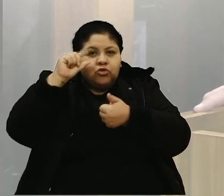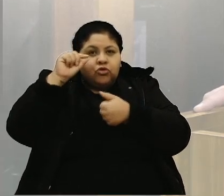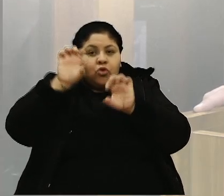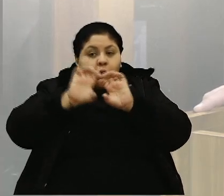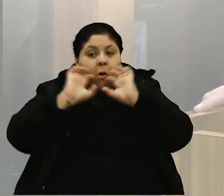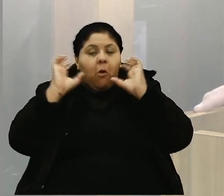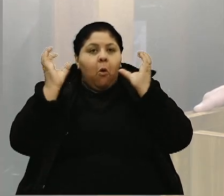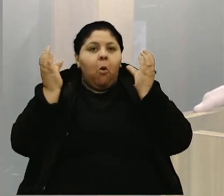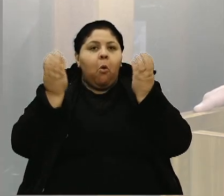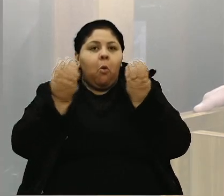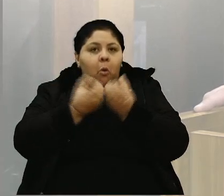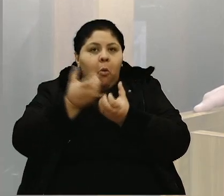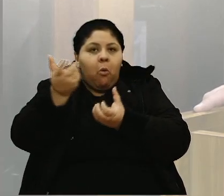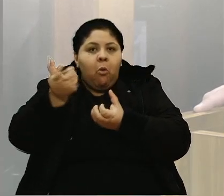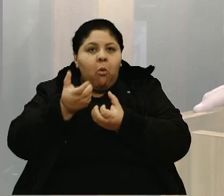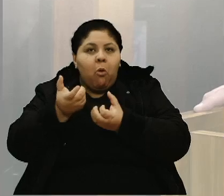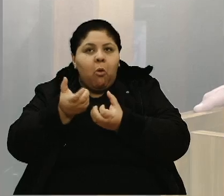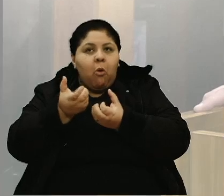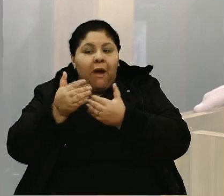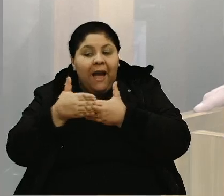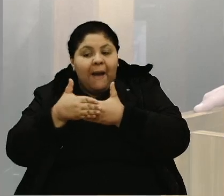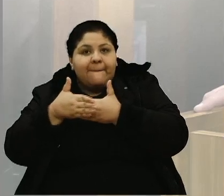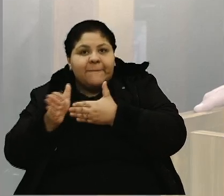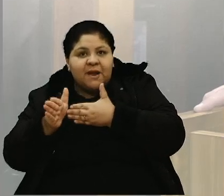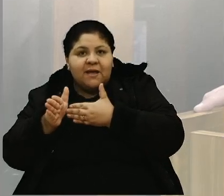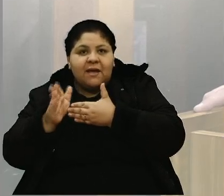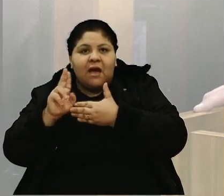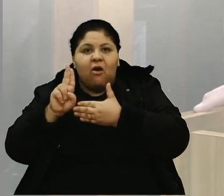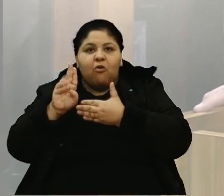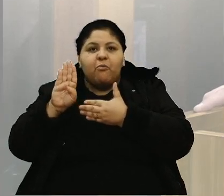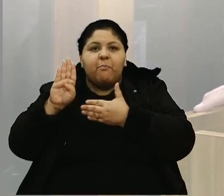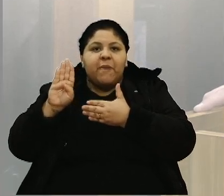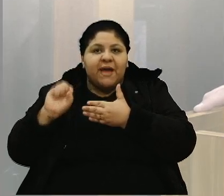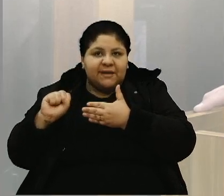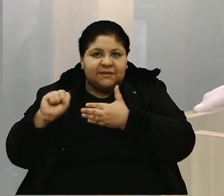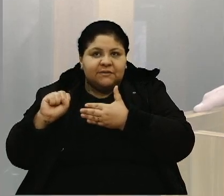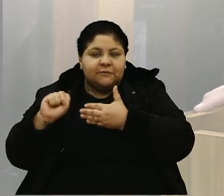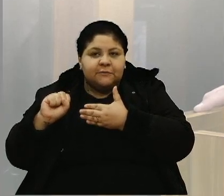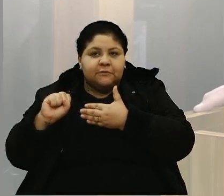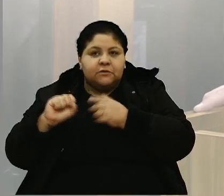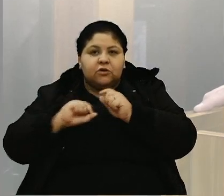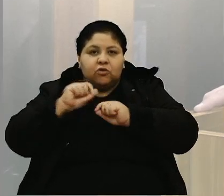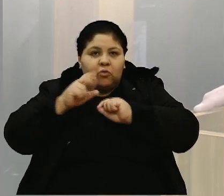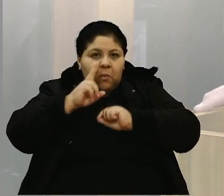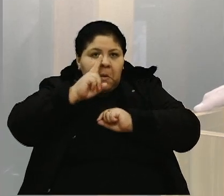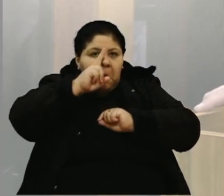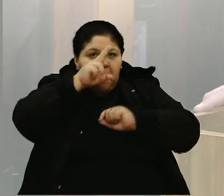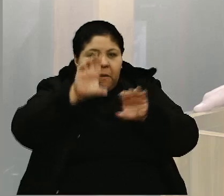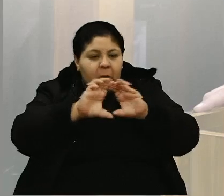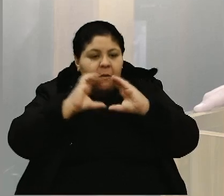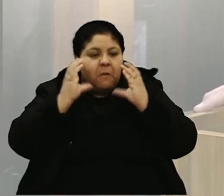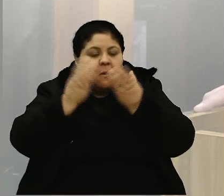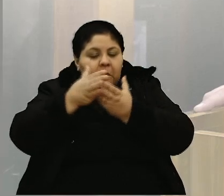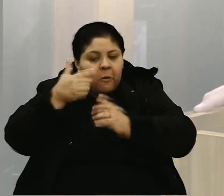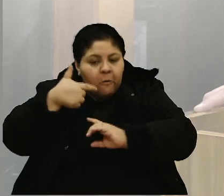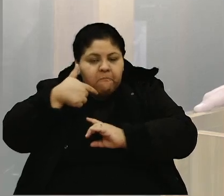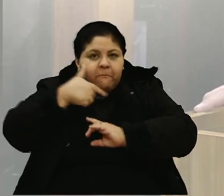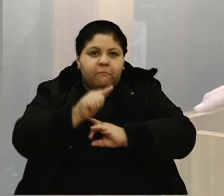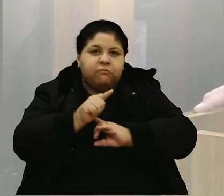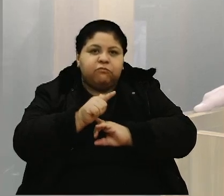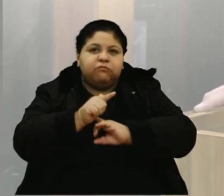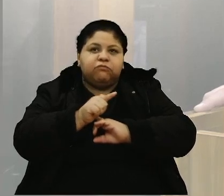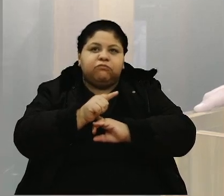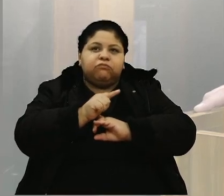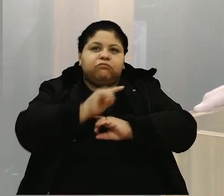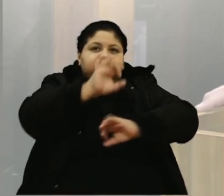comunidade, queremos reabrir essa UBS. É isso aí, com a força da comunidade vamos conseguir